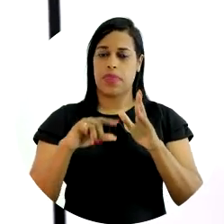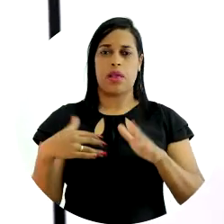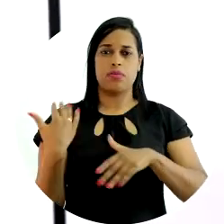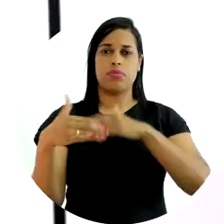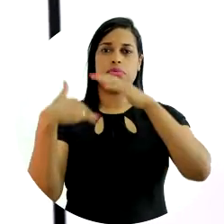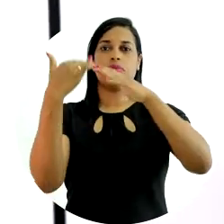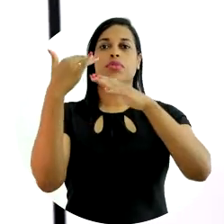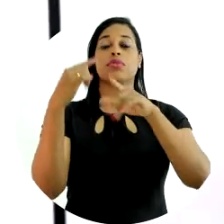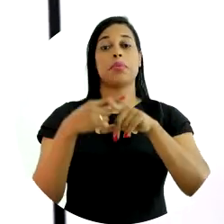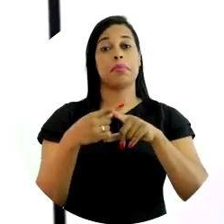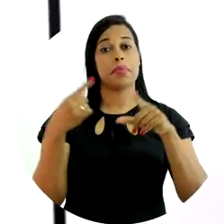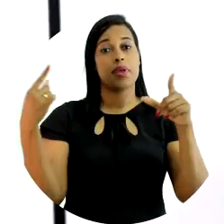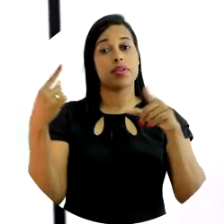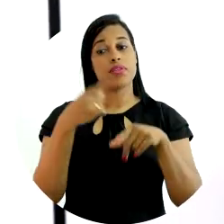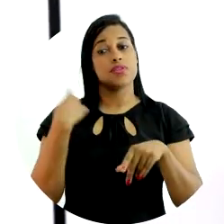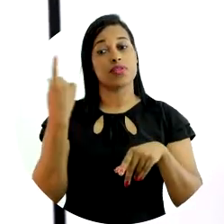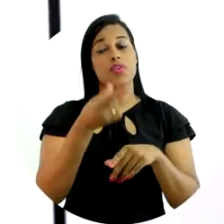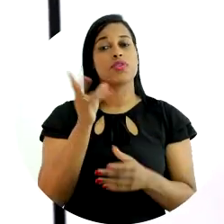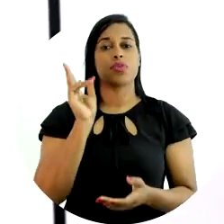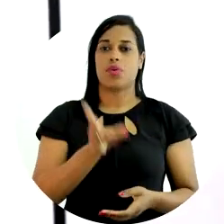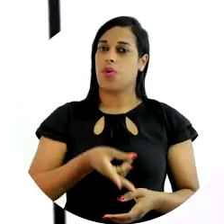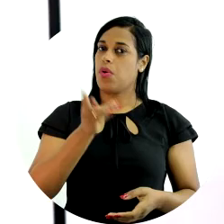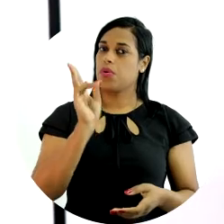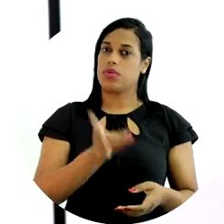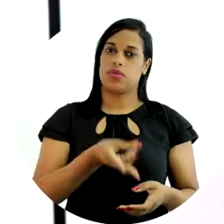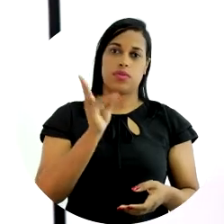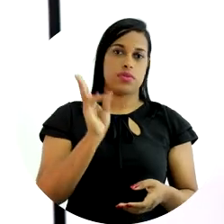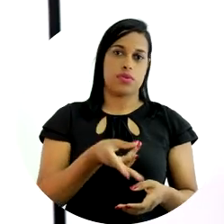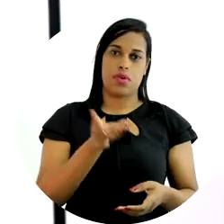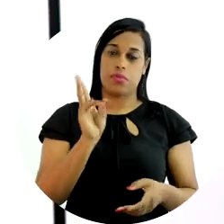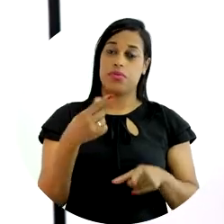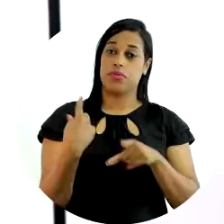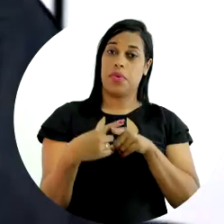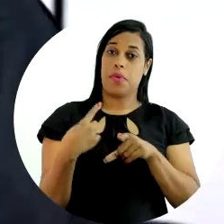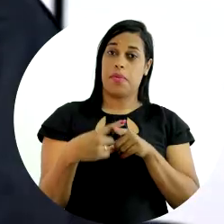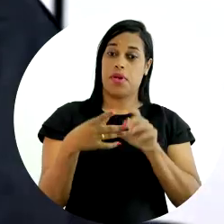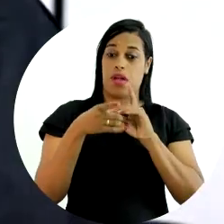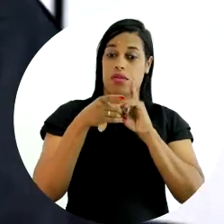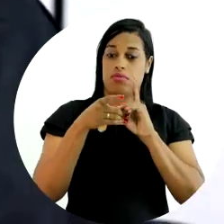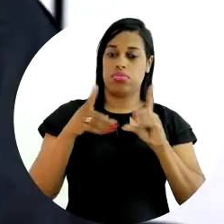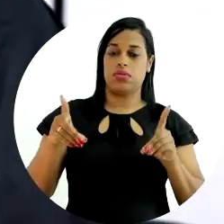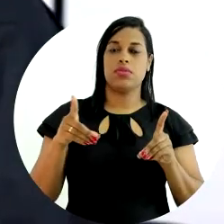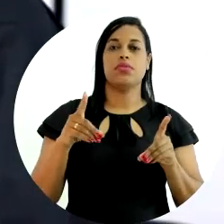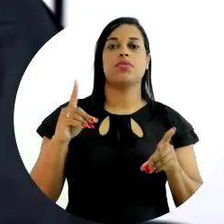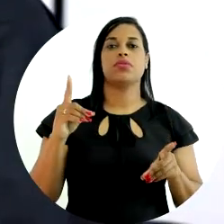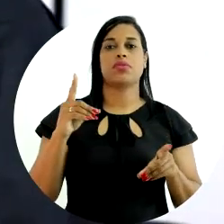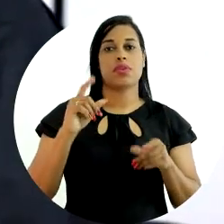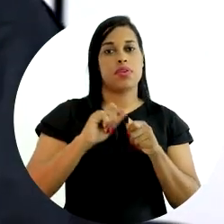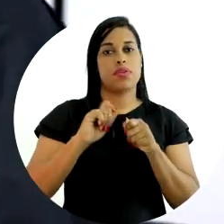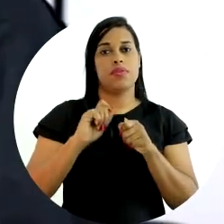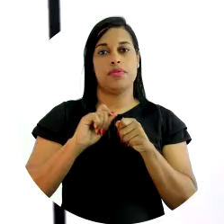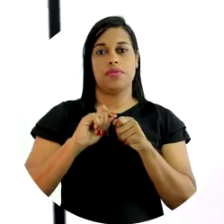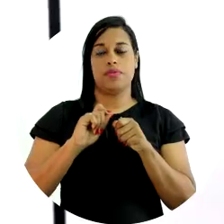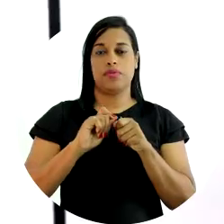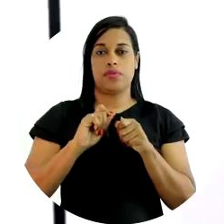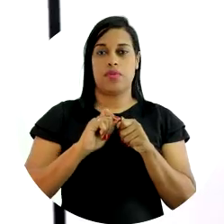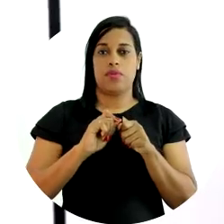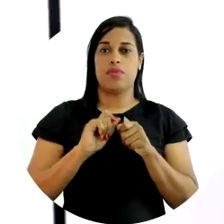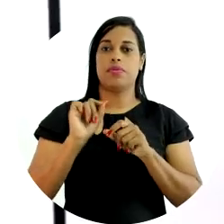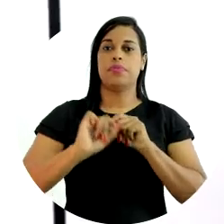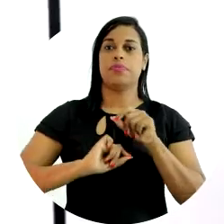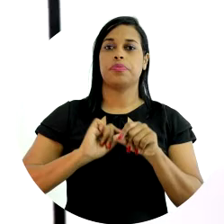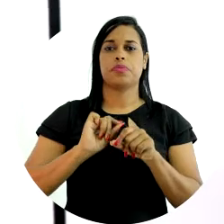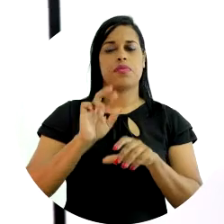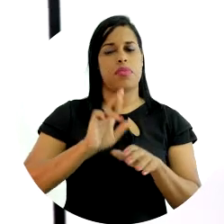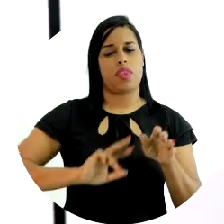isso passou a ser um avanço. Mas nós continuamos, né? Até porque a redemocratização ela foi feita